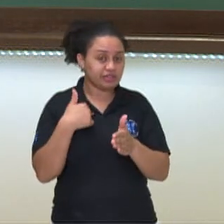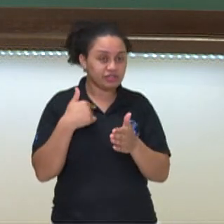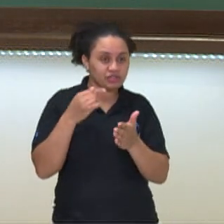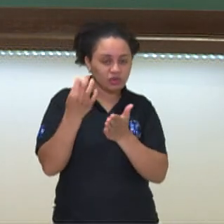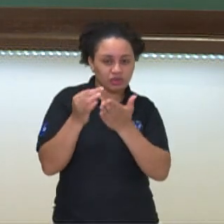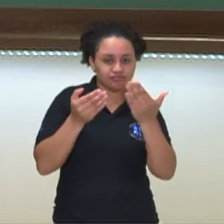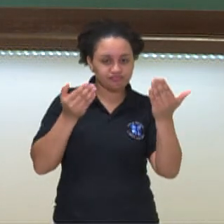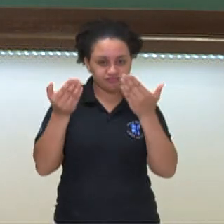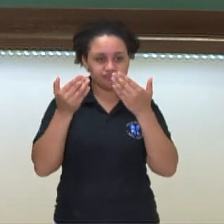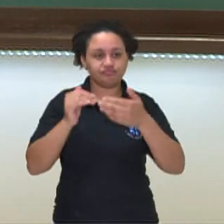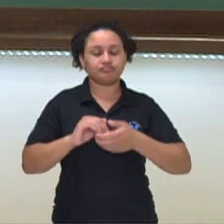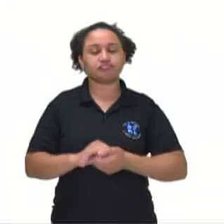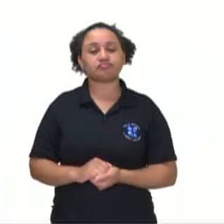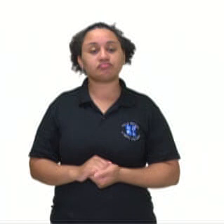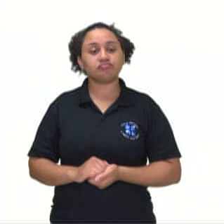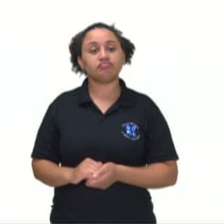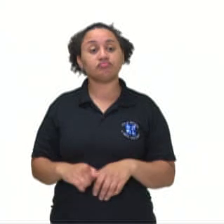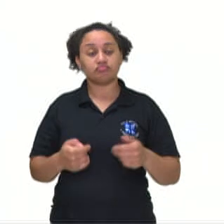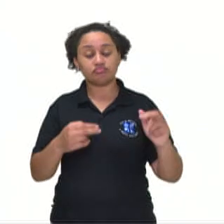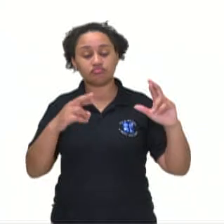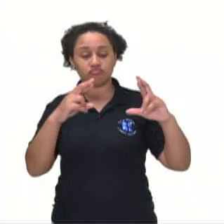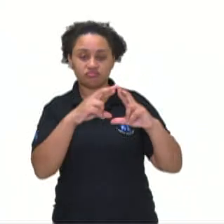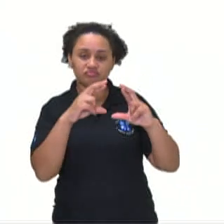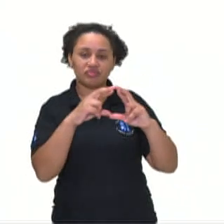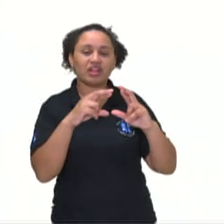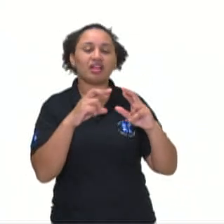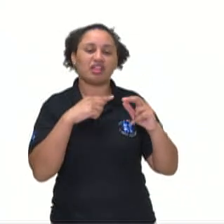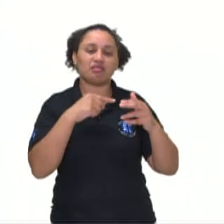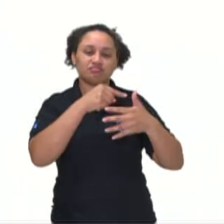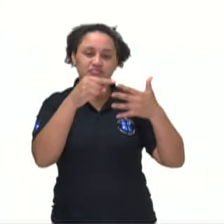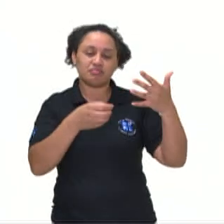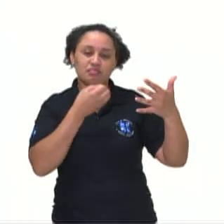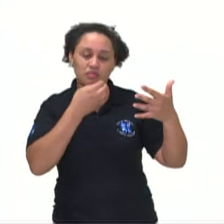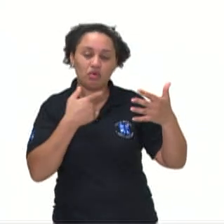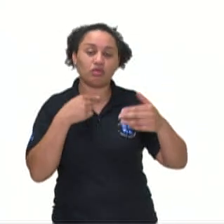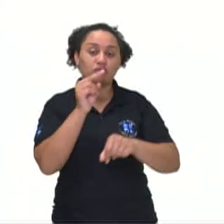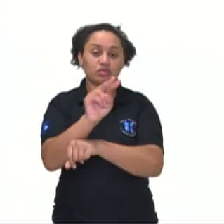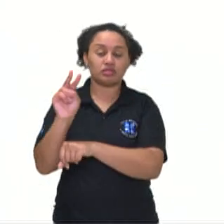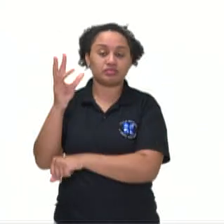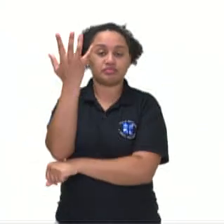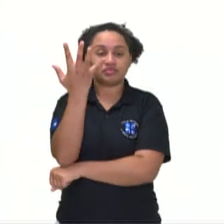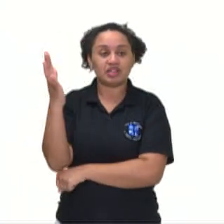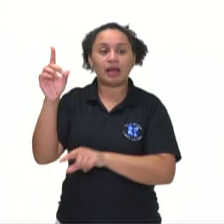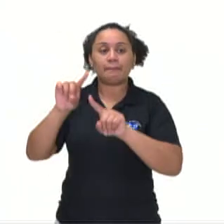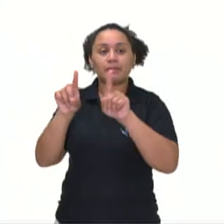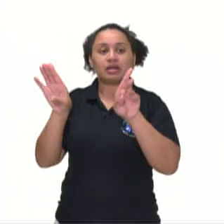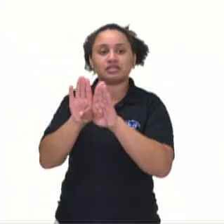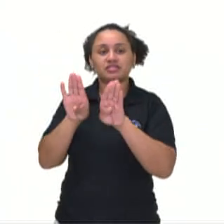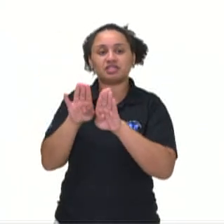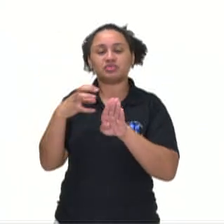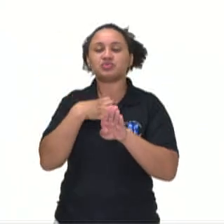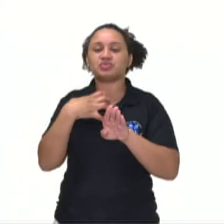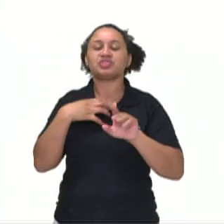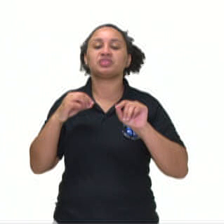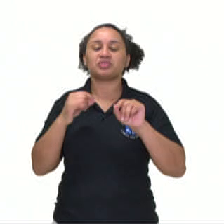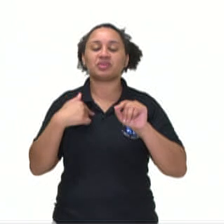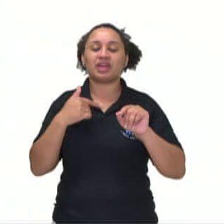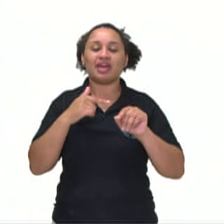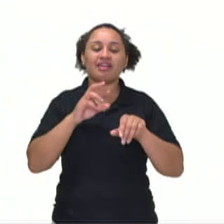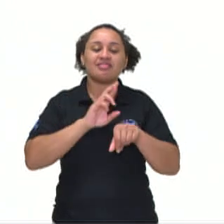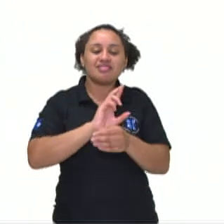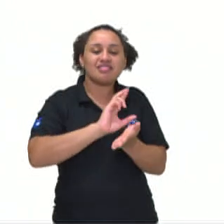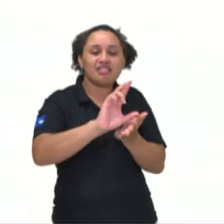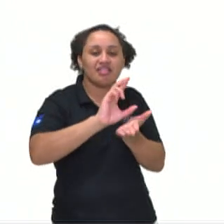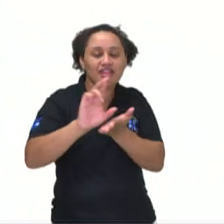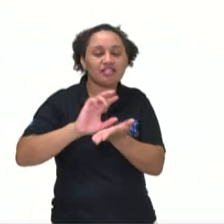apresentar aqui para você na tela. A reciclagem, além dos benefícios ambientais, também é uma fonte de renda para várias pessoas,